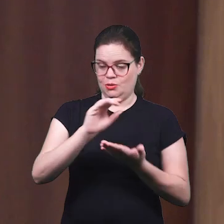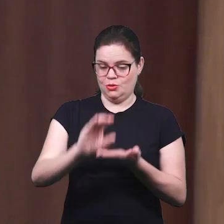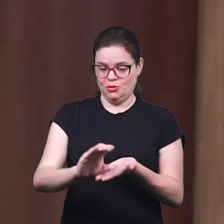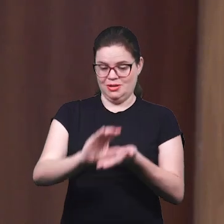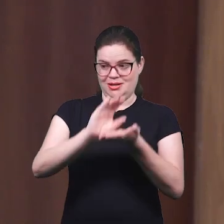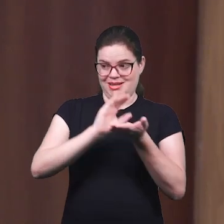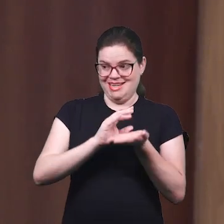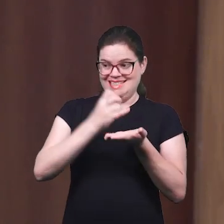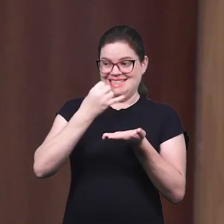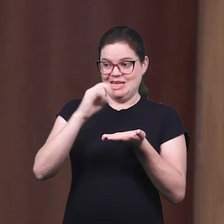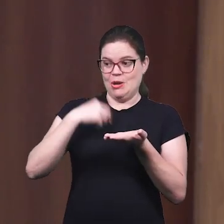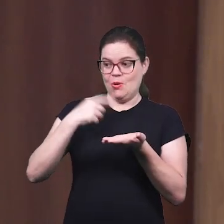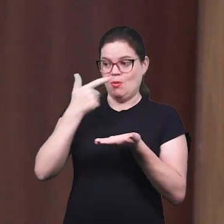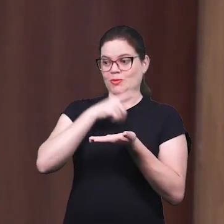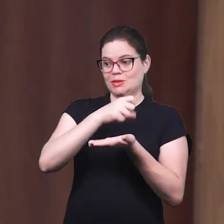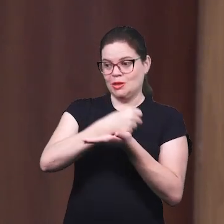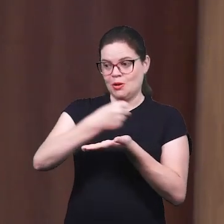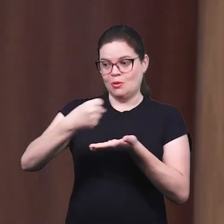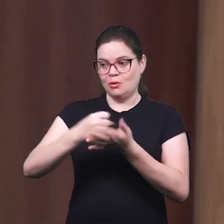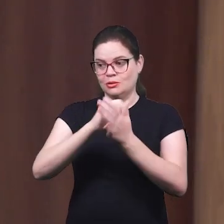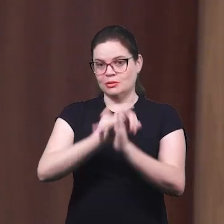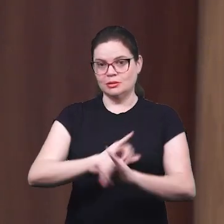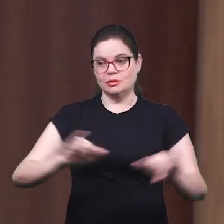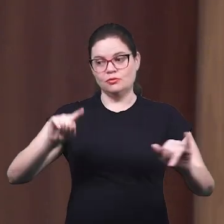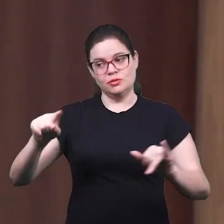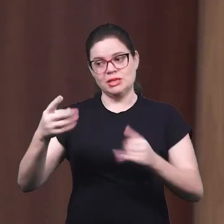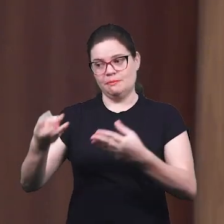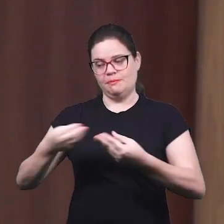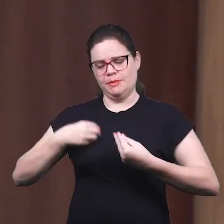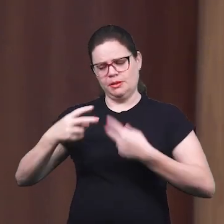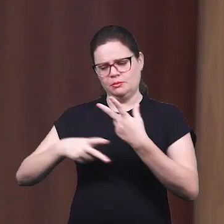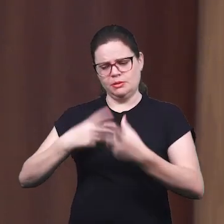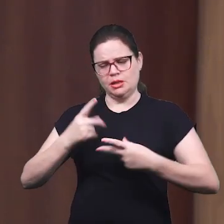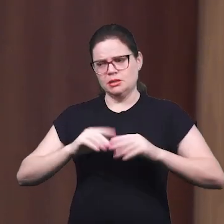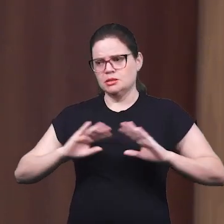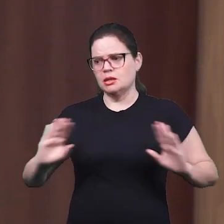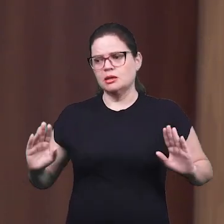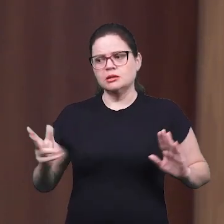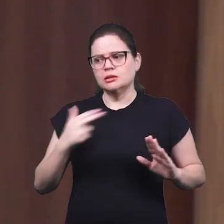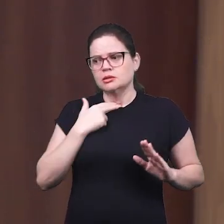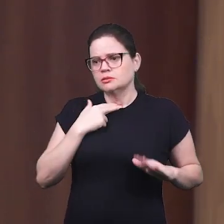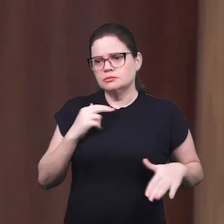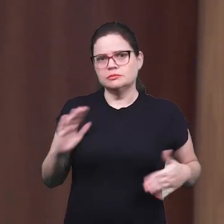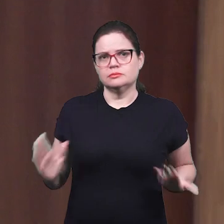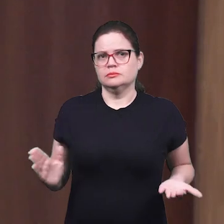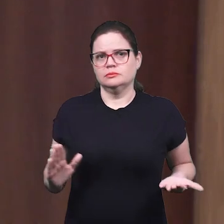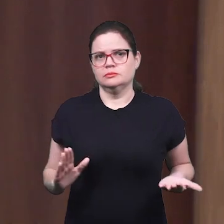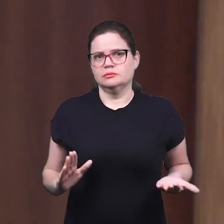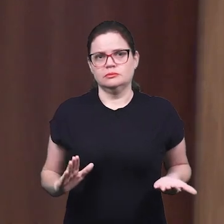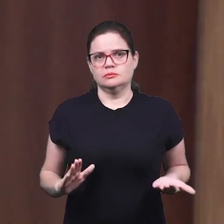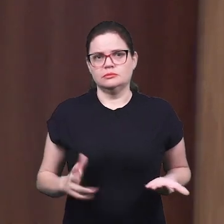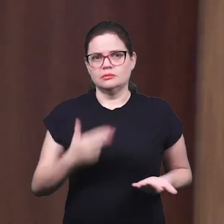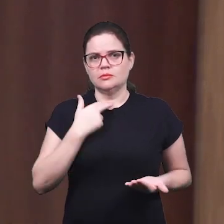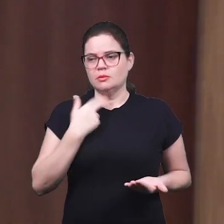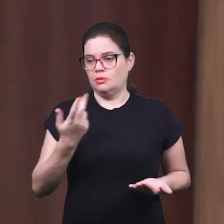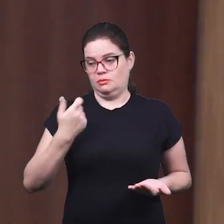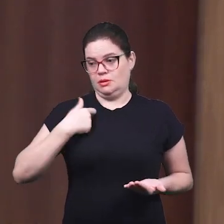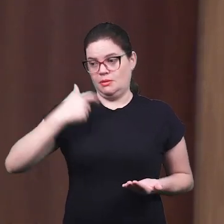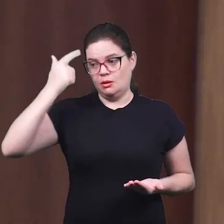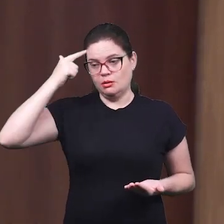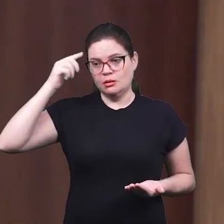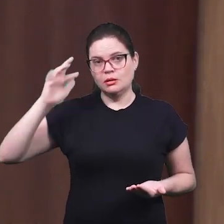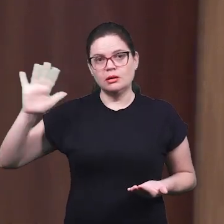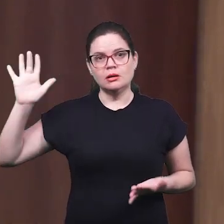posso aceitar esse presente, o senhor está me dando um presente, porque eu não posso justificar no meu